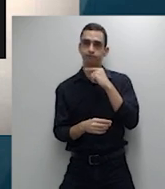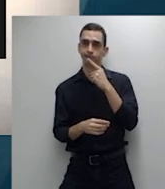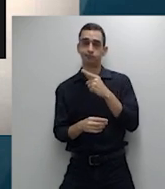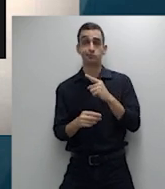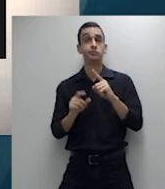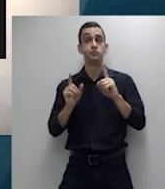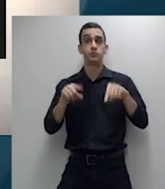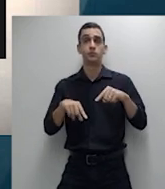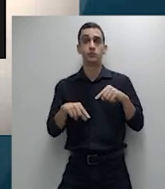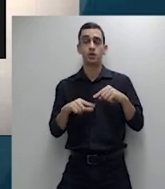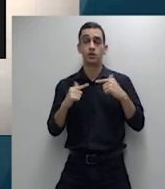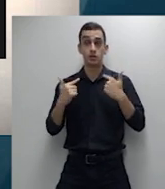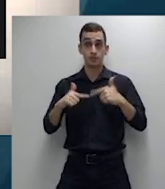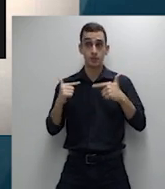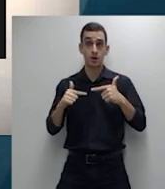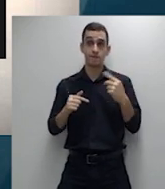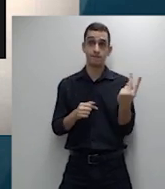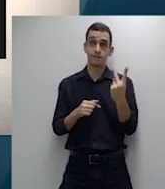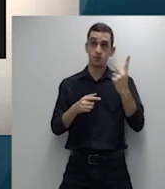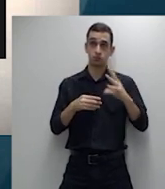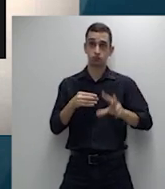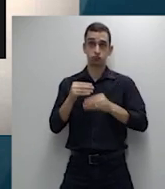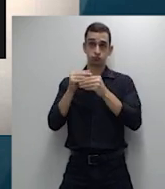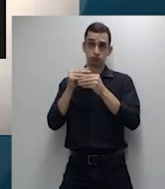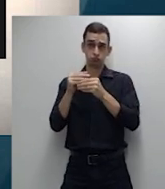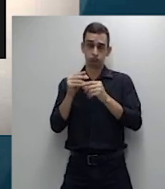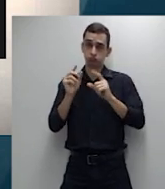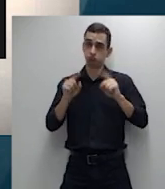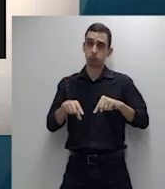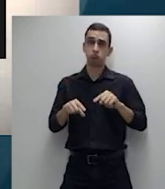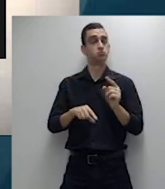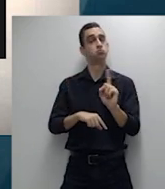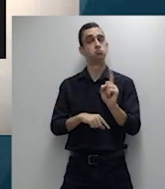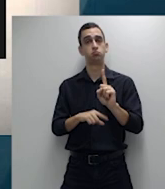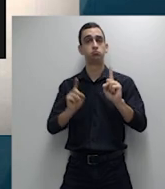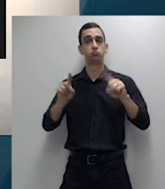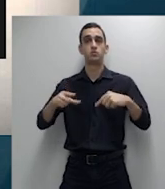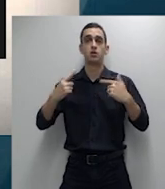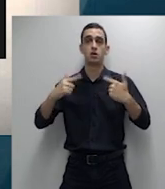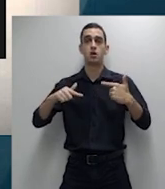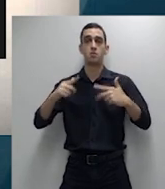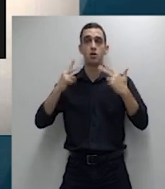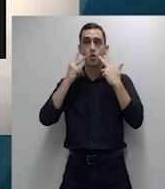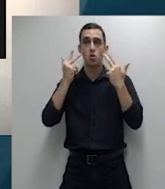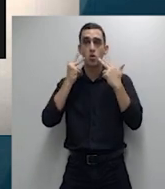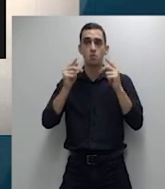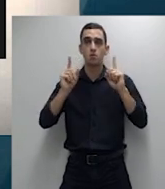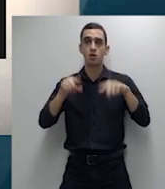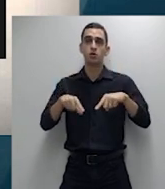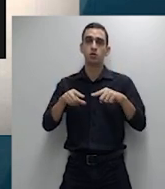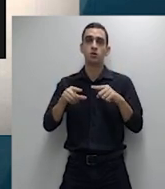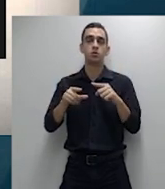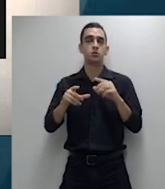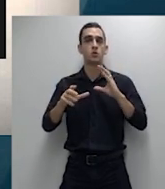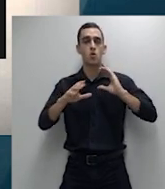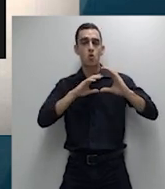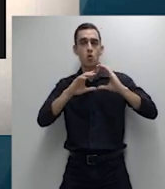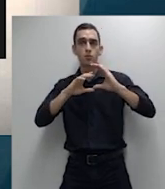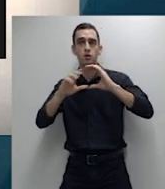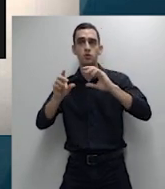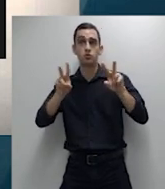adicionado a o próprio serviço de comunicação a uma mensagem um emissor e um receptor